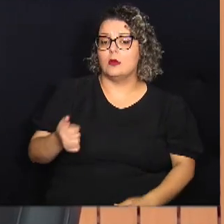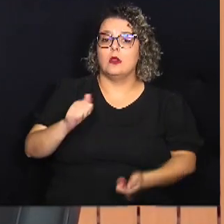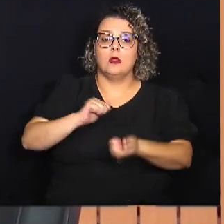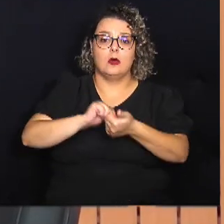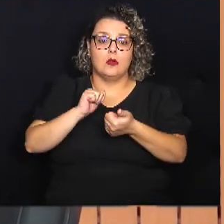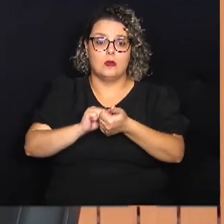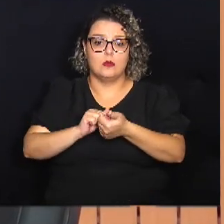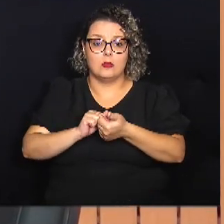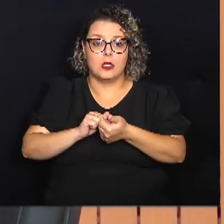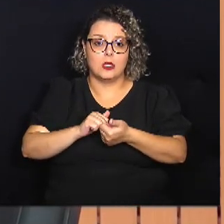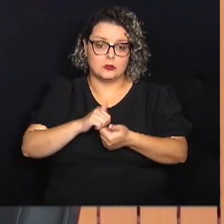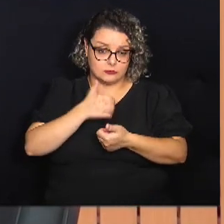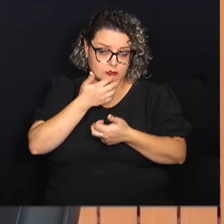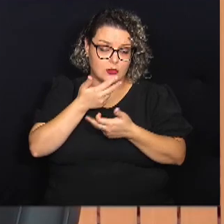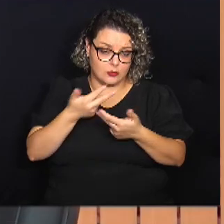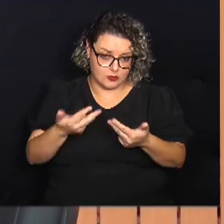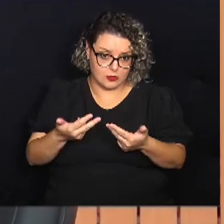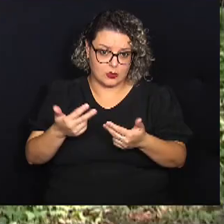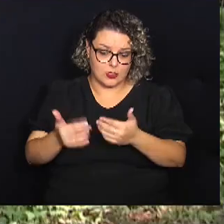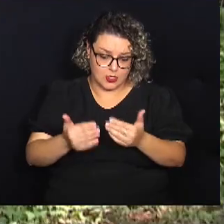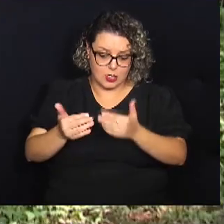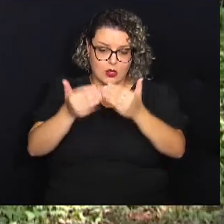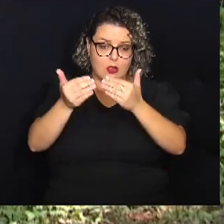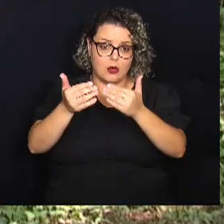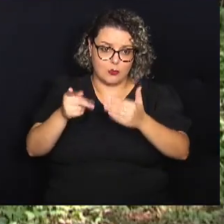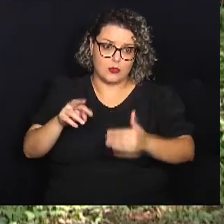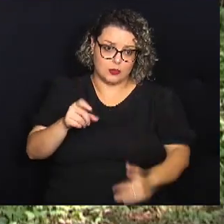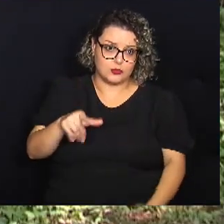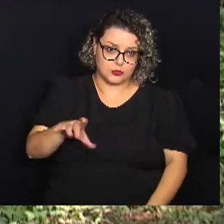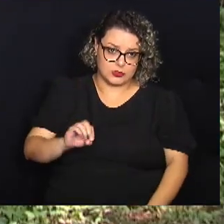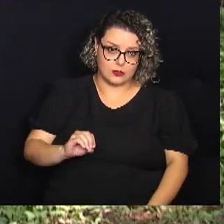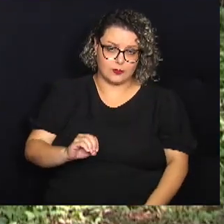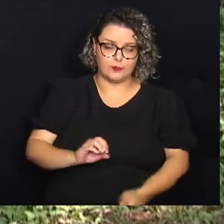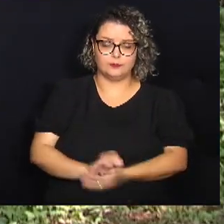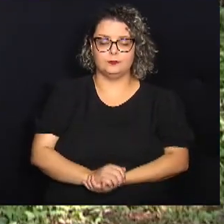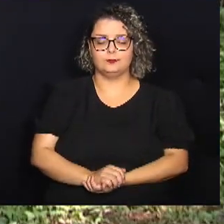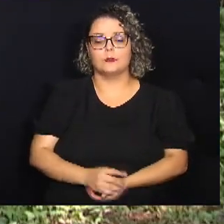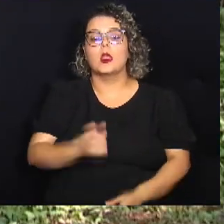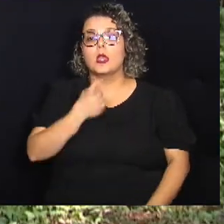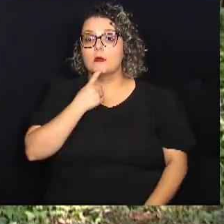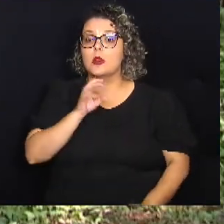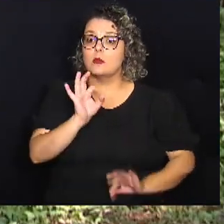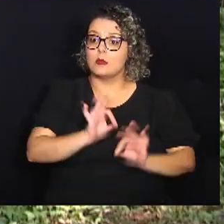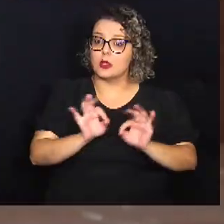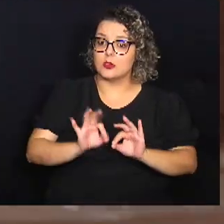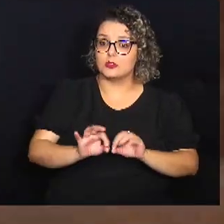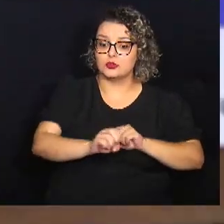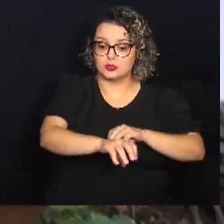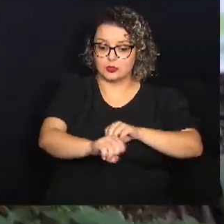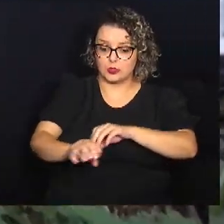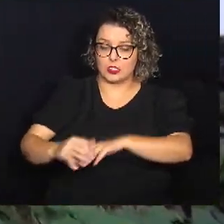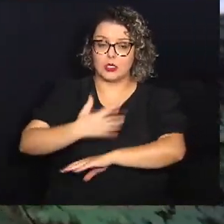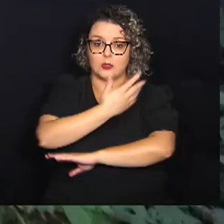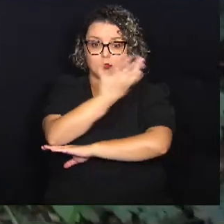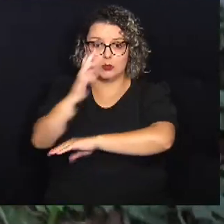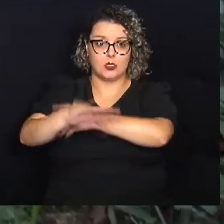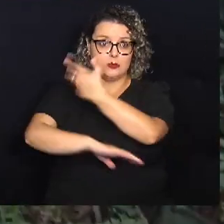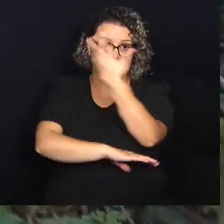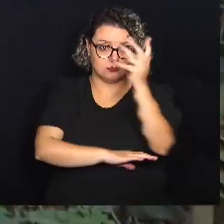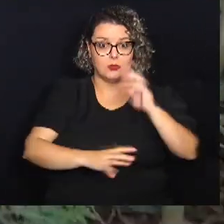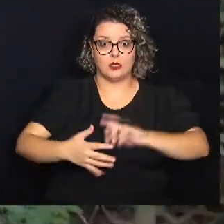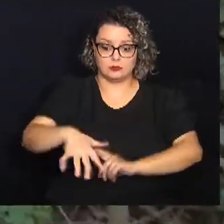fruto e a produção em si. Em Campinas, projetos de educação ambiental estão sendo fomentados